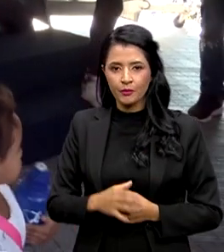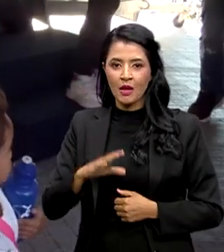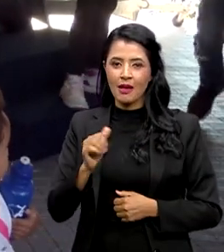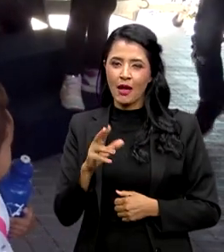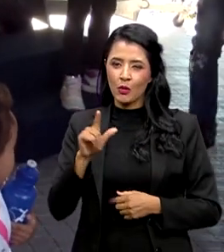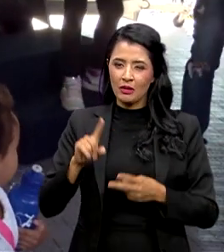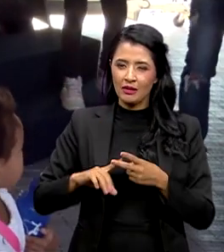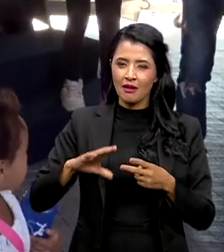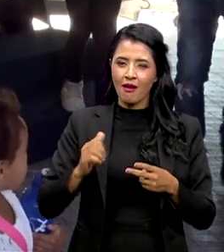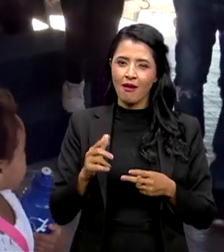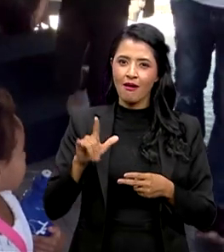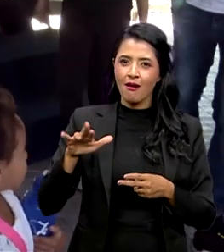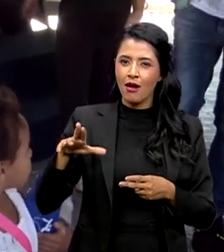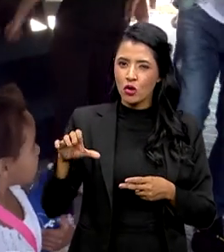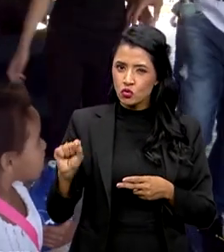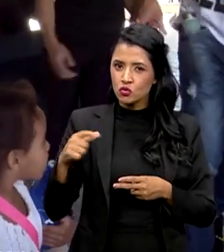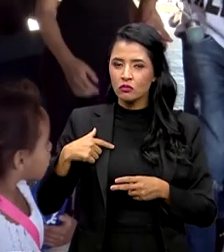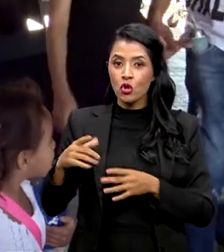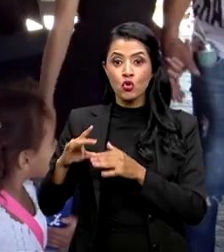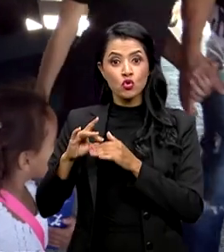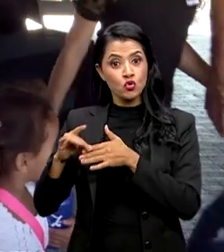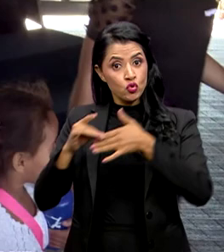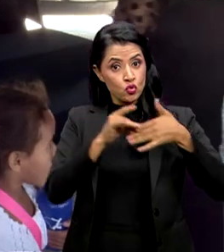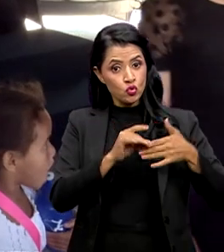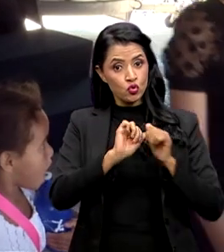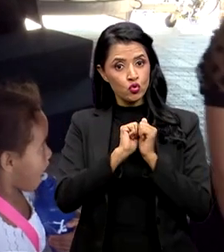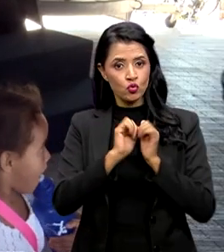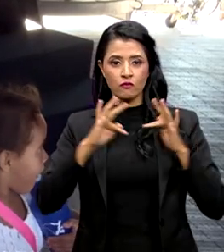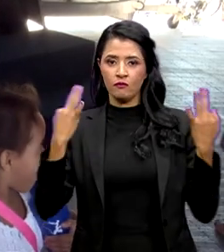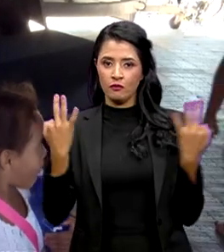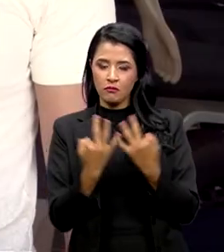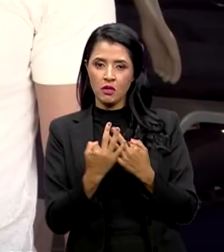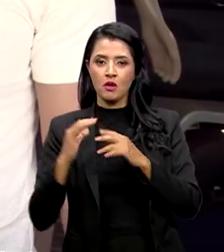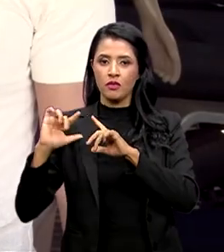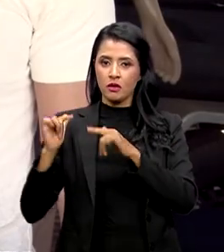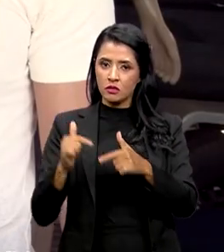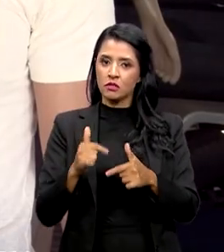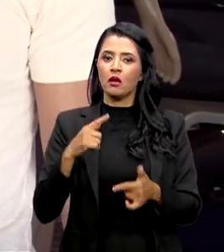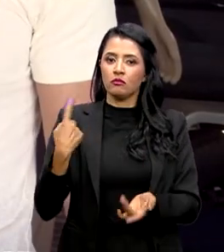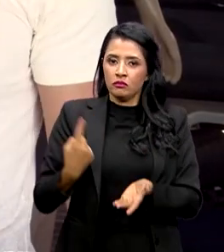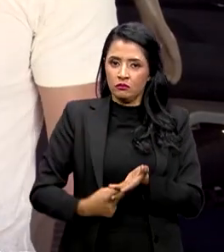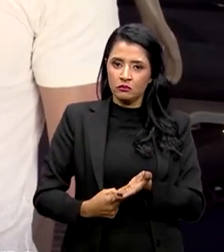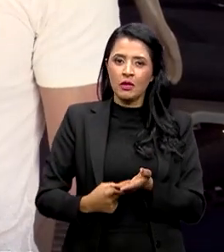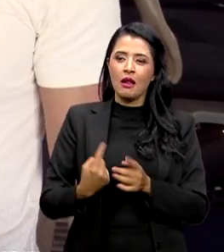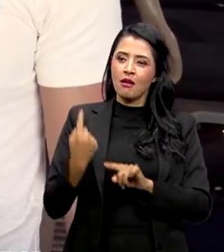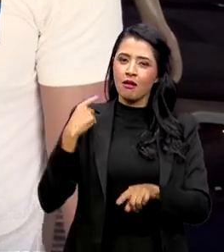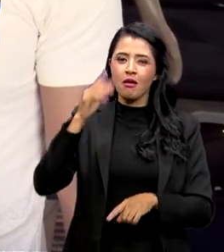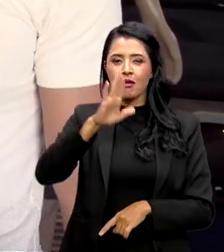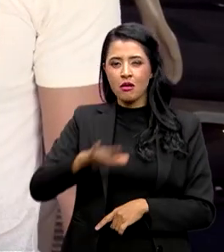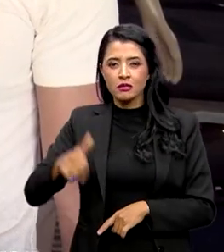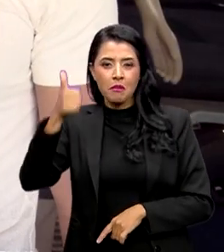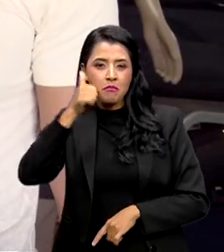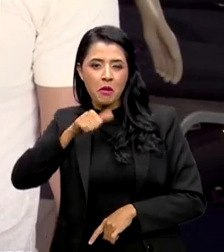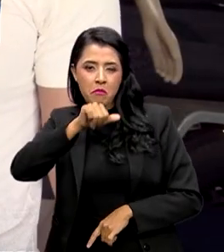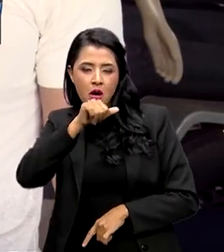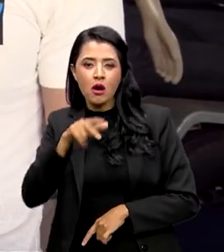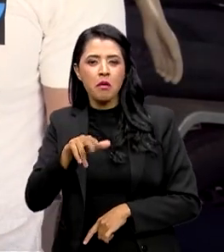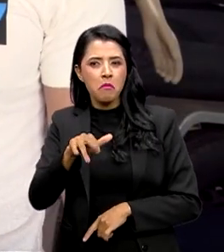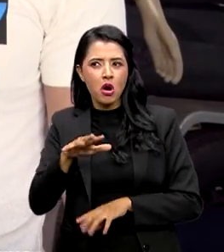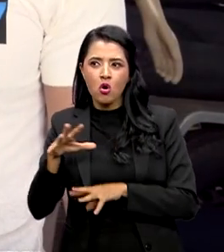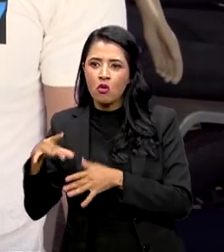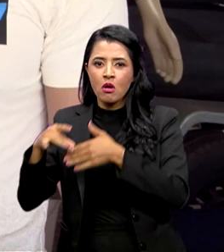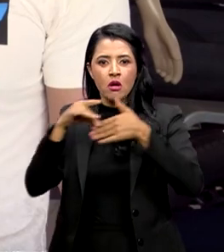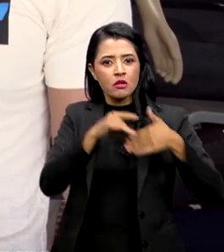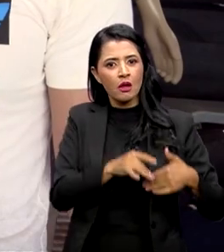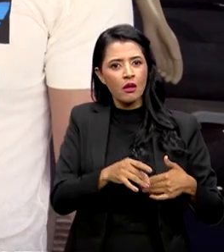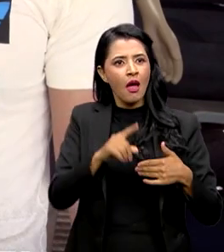e Carlos Alberto vieram com a família para cumprir uma tradição. Eu gosto muito, desde criança minha mãe traz, eu e meus irmãos, era